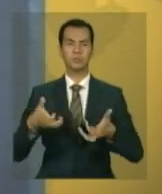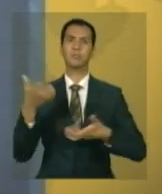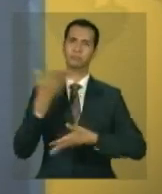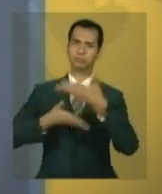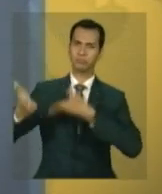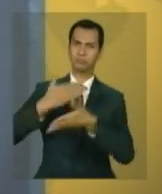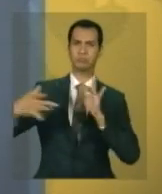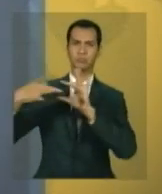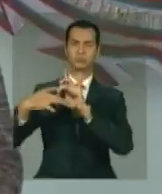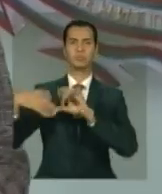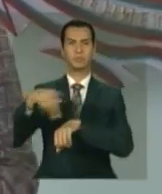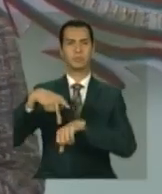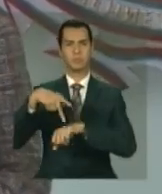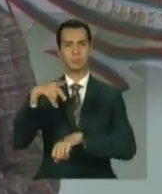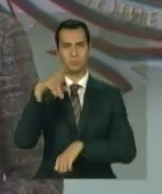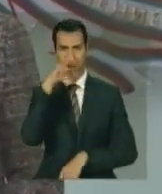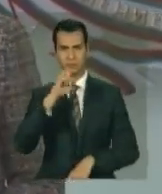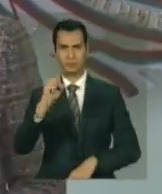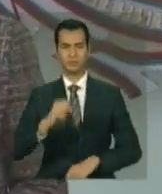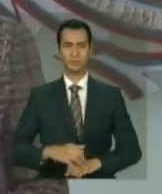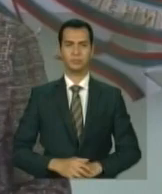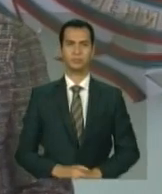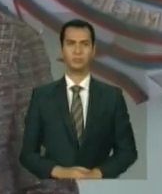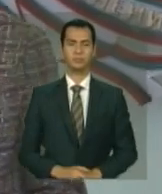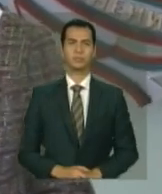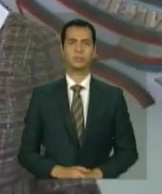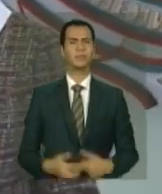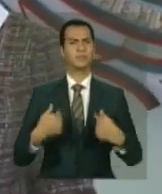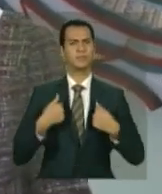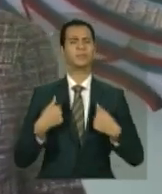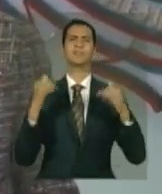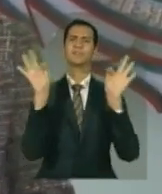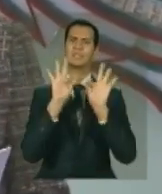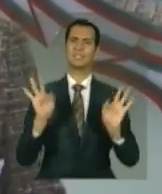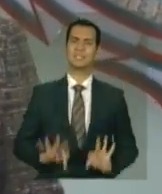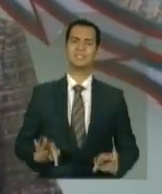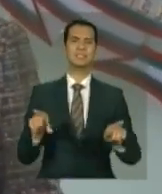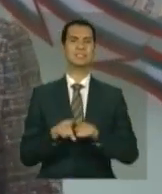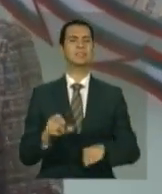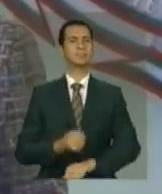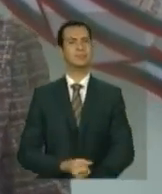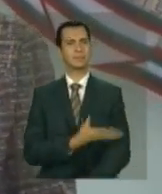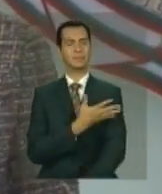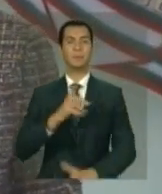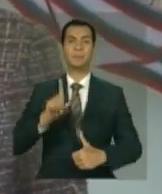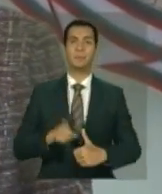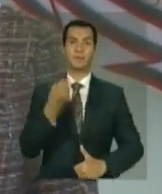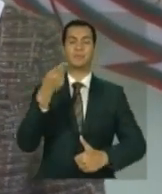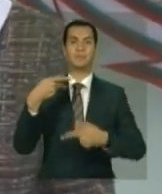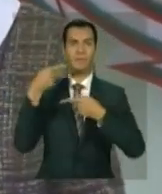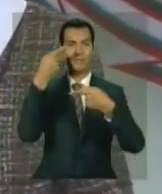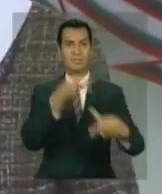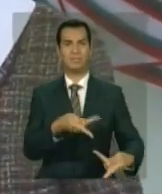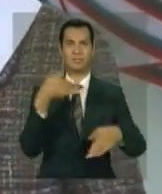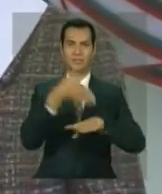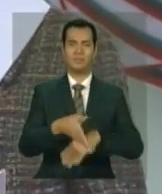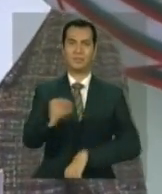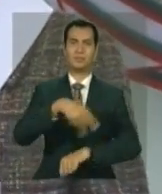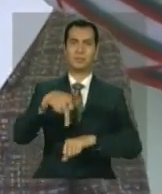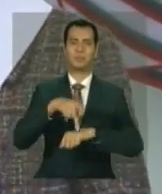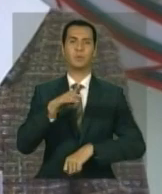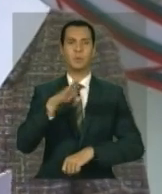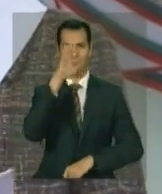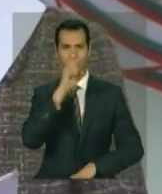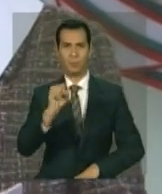país europeu. Estou feliz e emocionada de, pela primeira vez, visitar a Bulgária, terra natal de meu